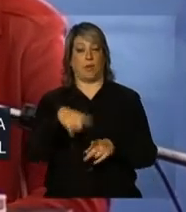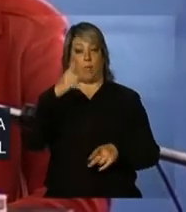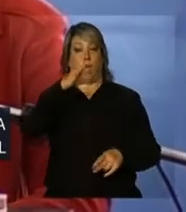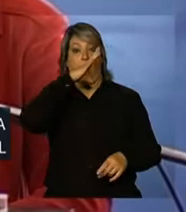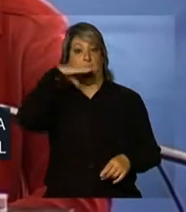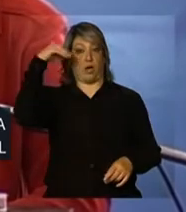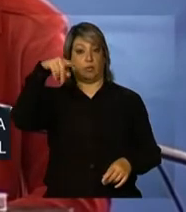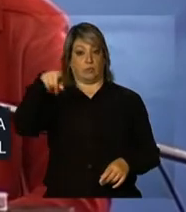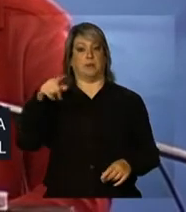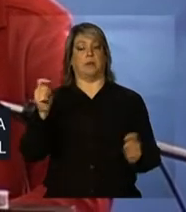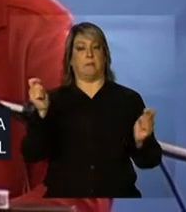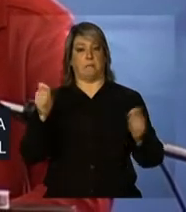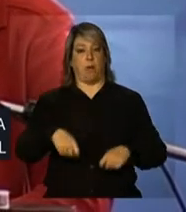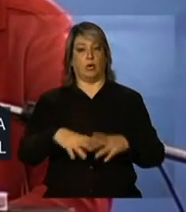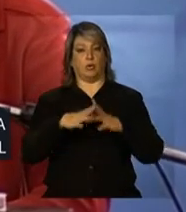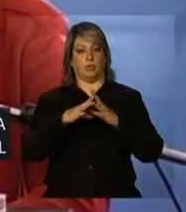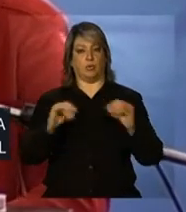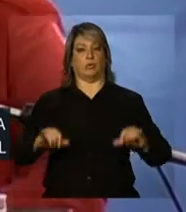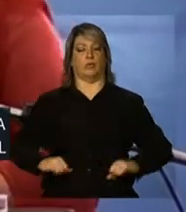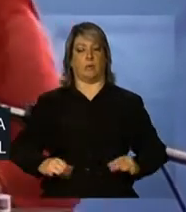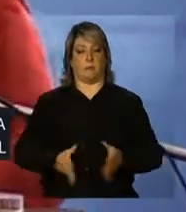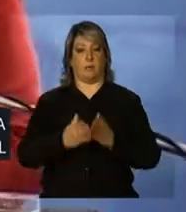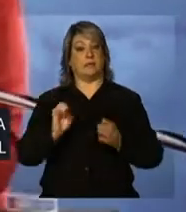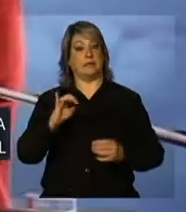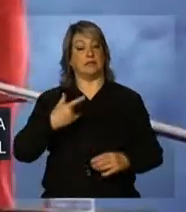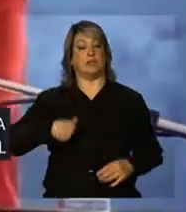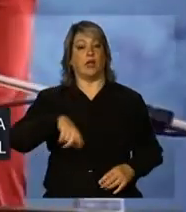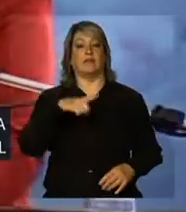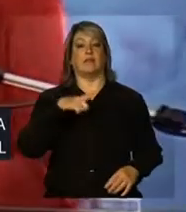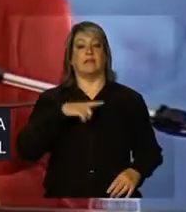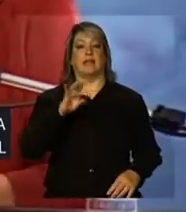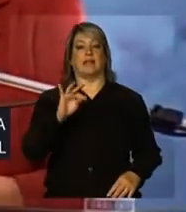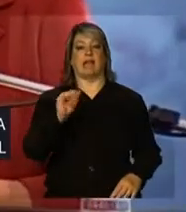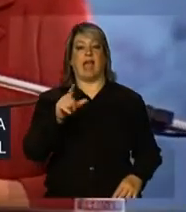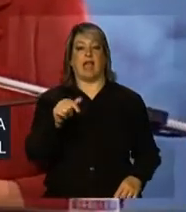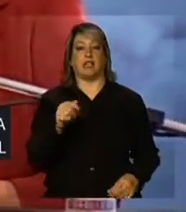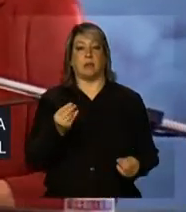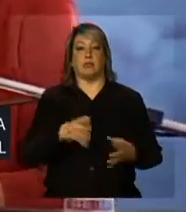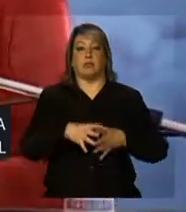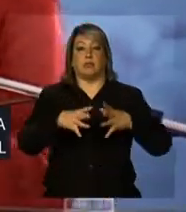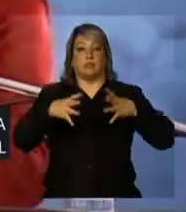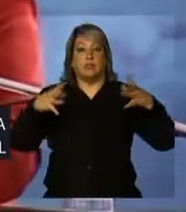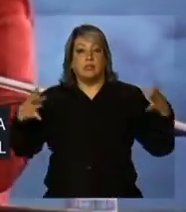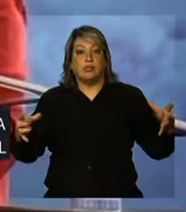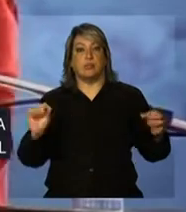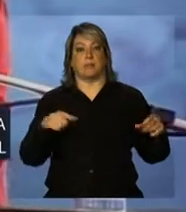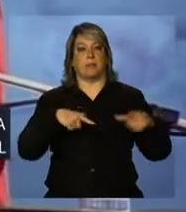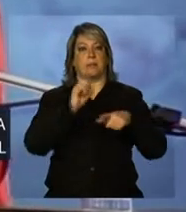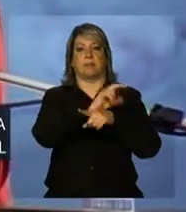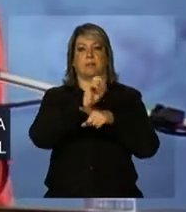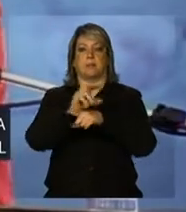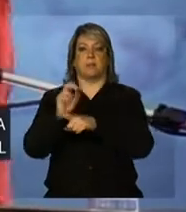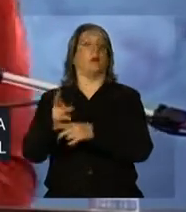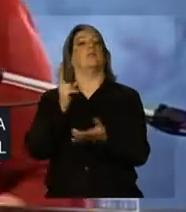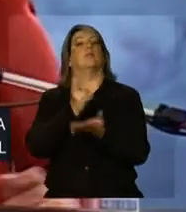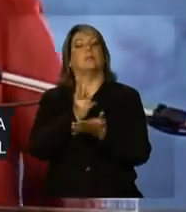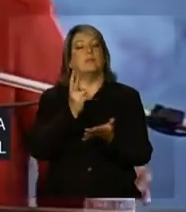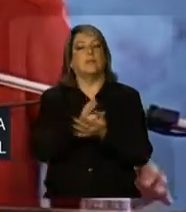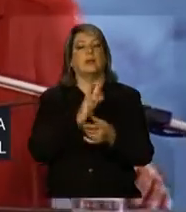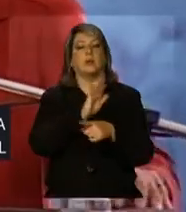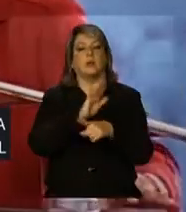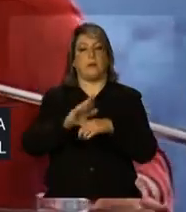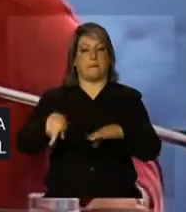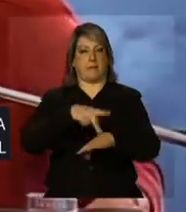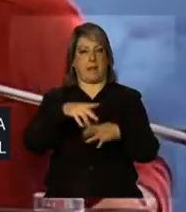sai da pobreza se a gente tiver taxas elevadas de emprego se a gente mande ferro